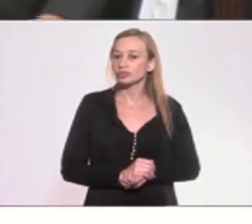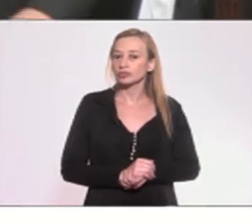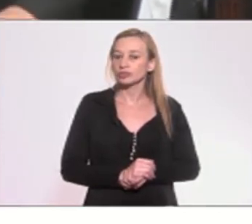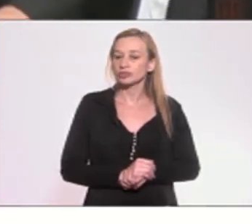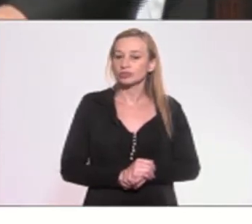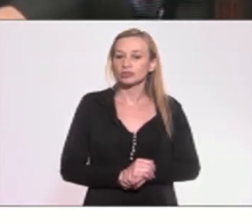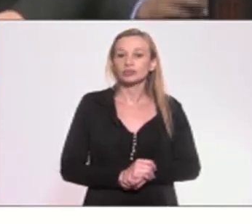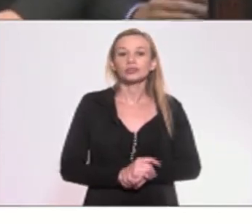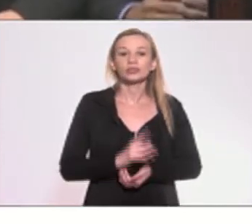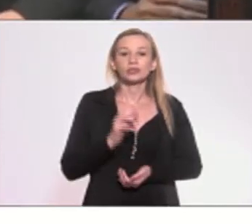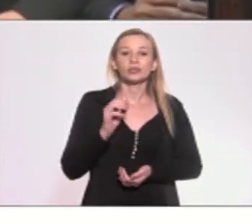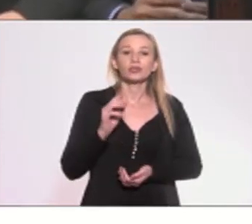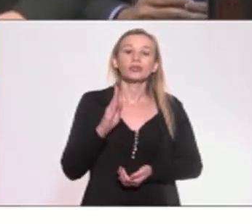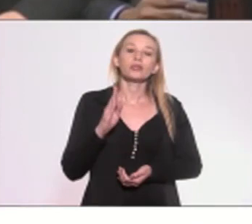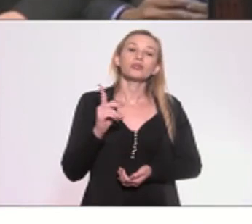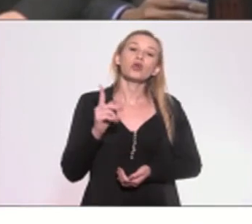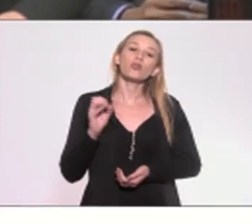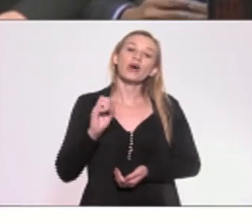deputado Poubel,